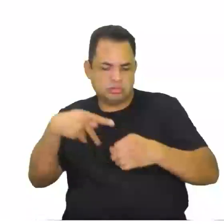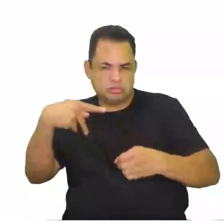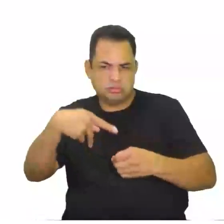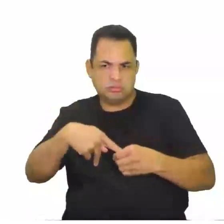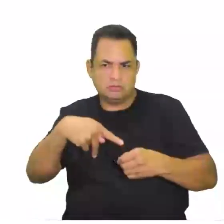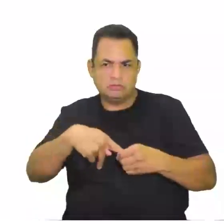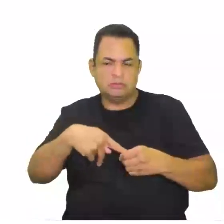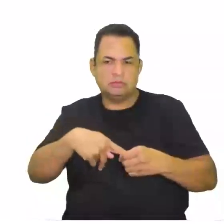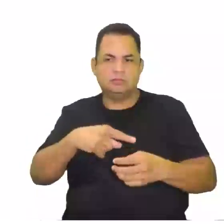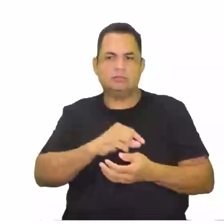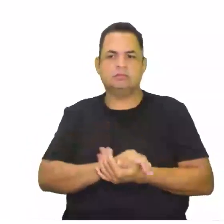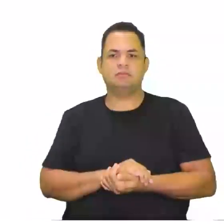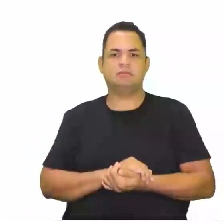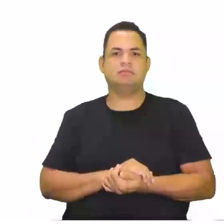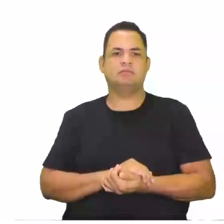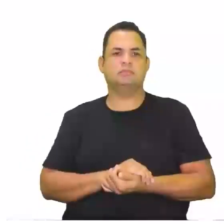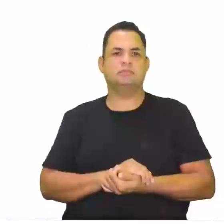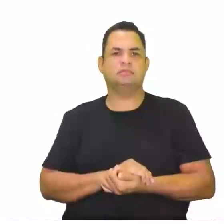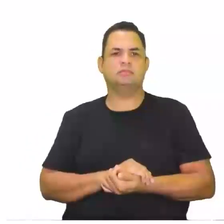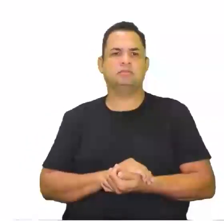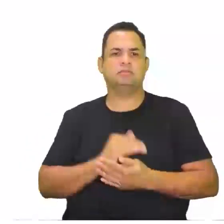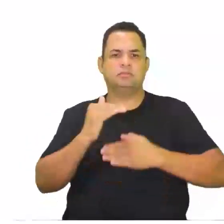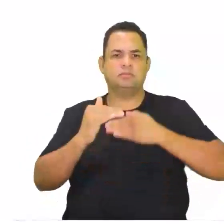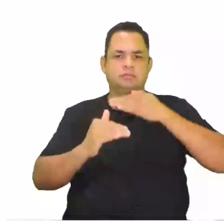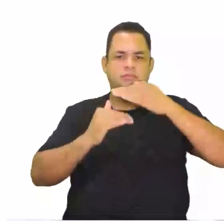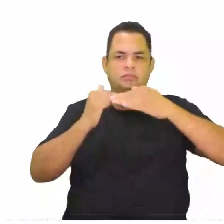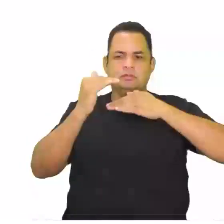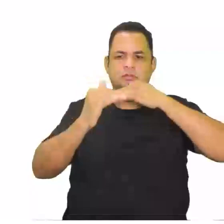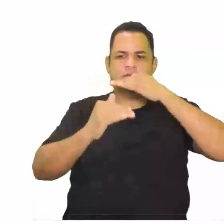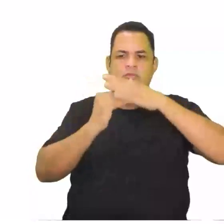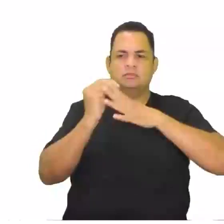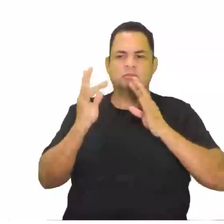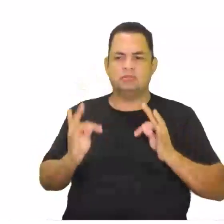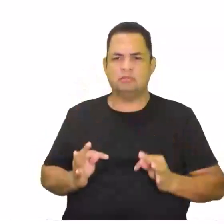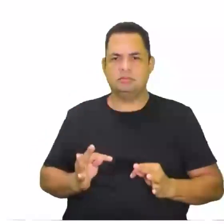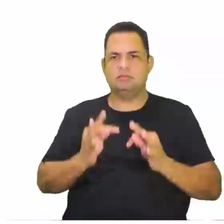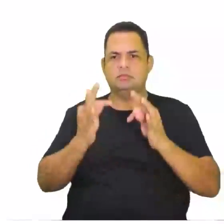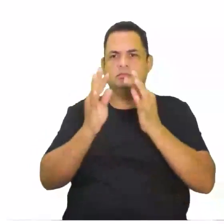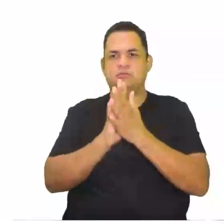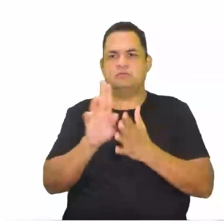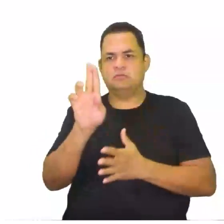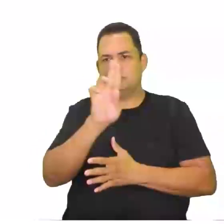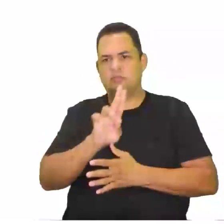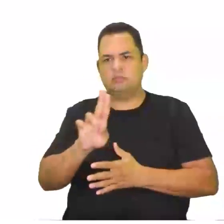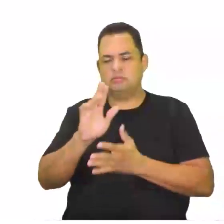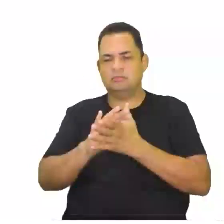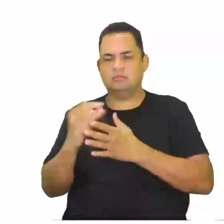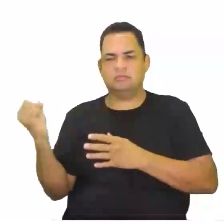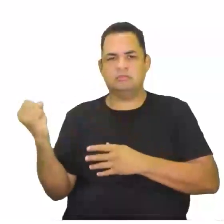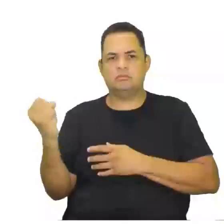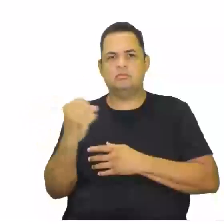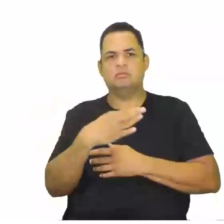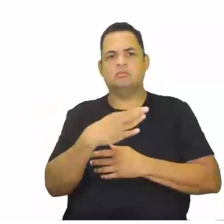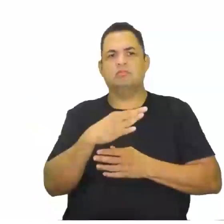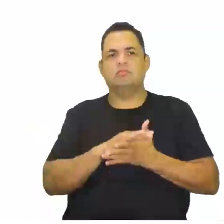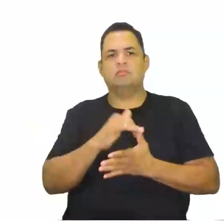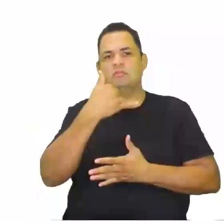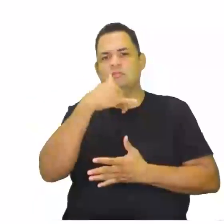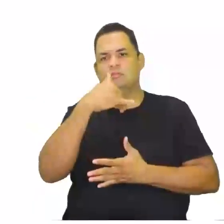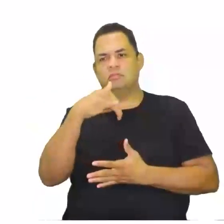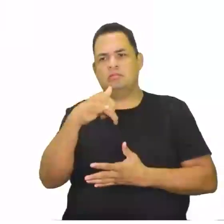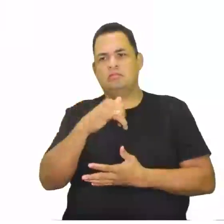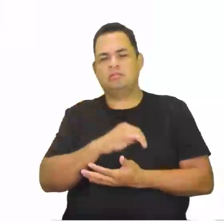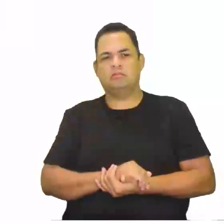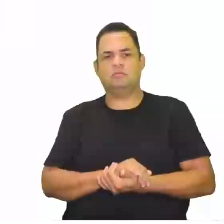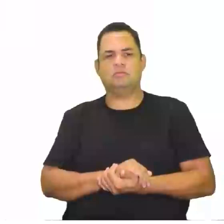petróleo. Letra B, ao desenvolvimento tecnológico e à utilização de novas fontes de